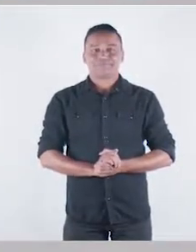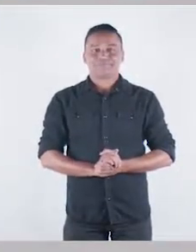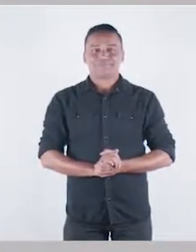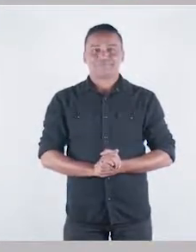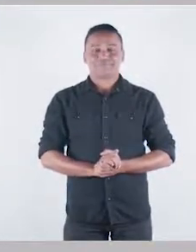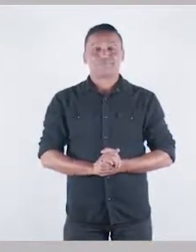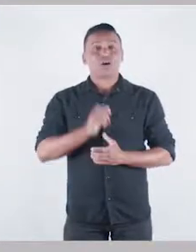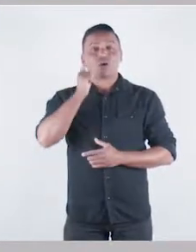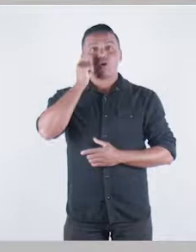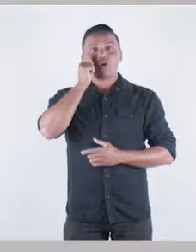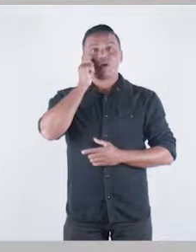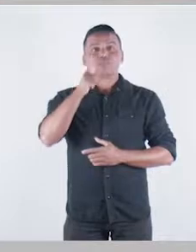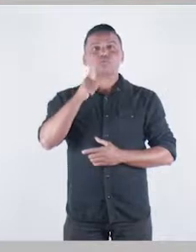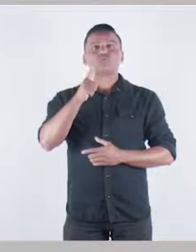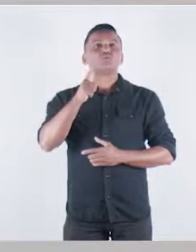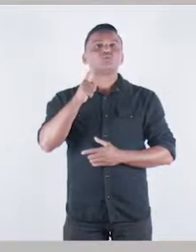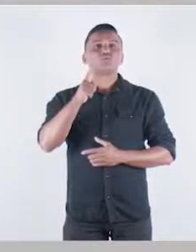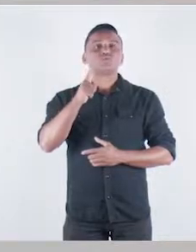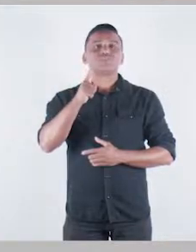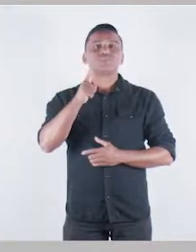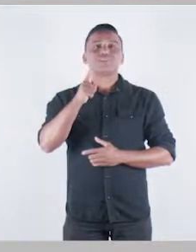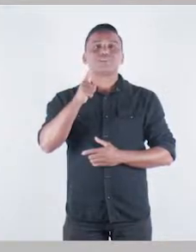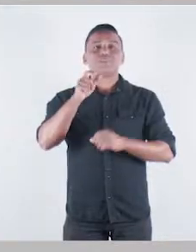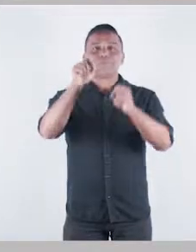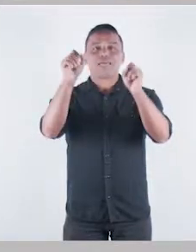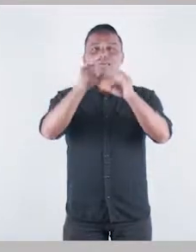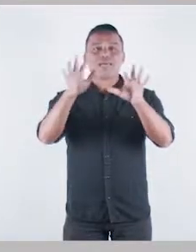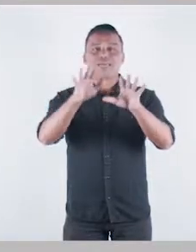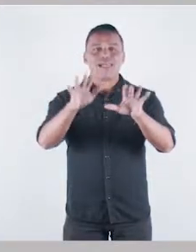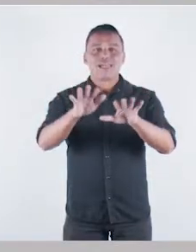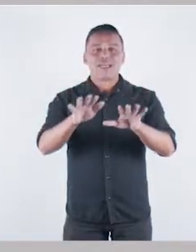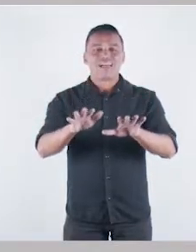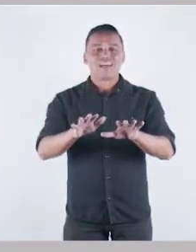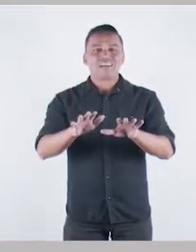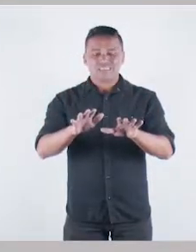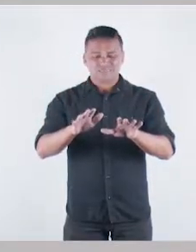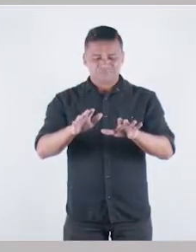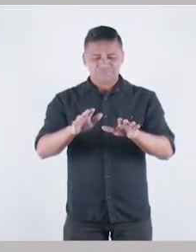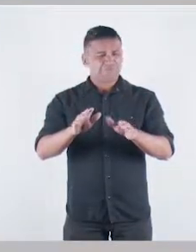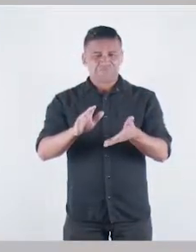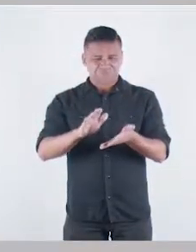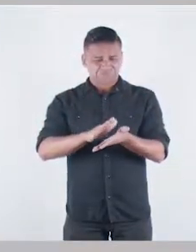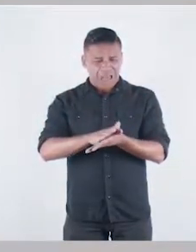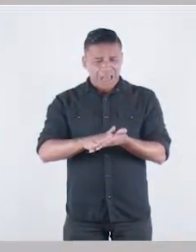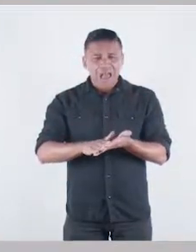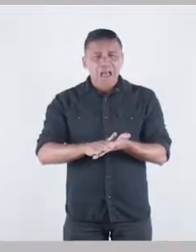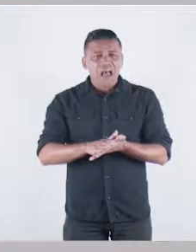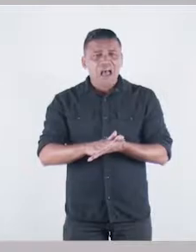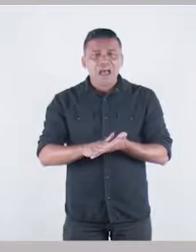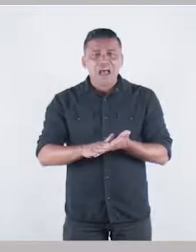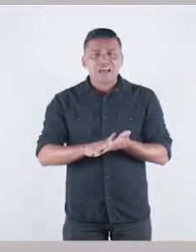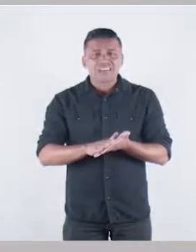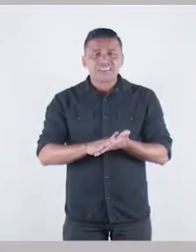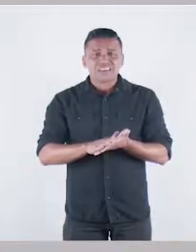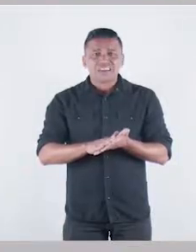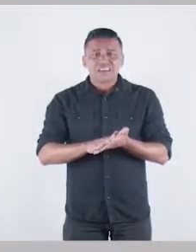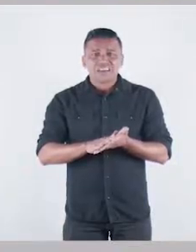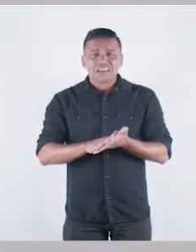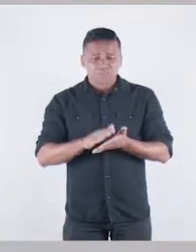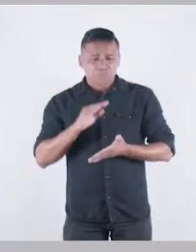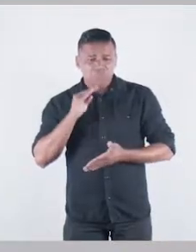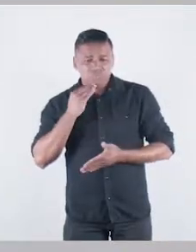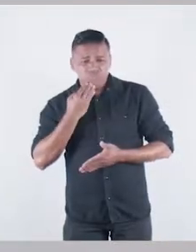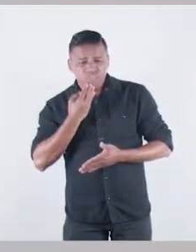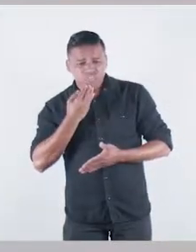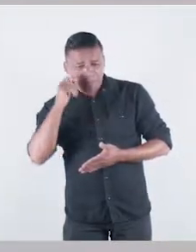O azul vazou e derramou-se em nada. Manchou o preto, manchou